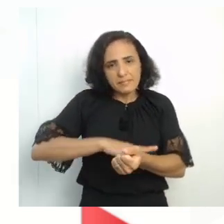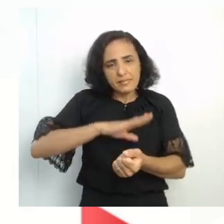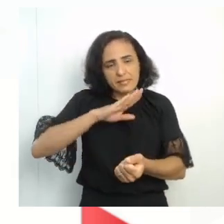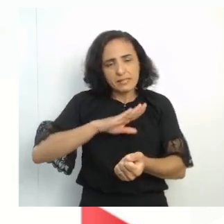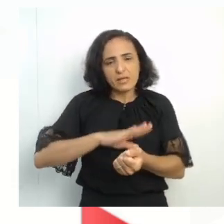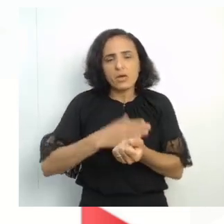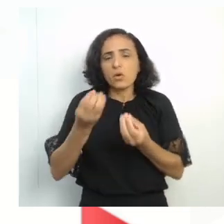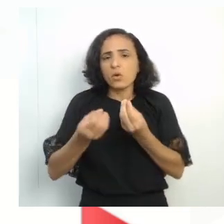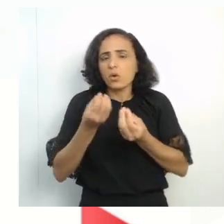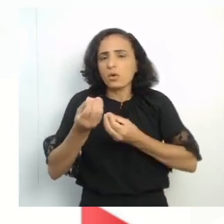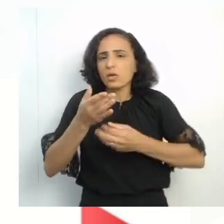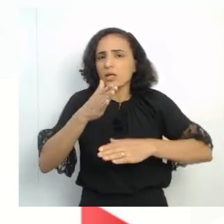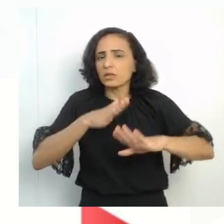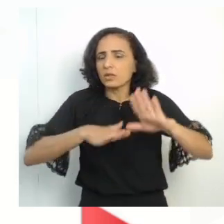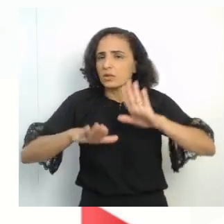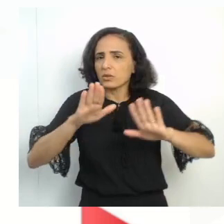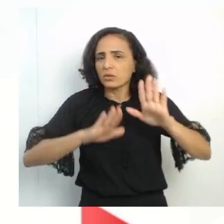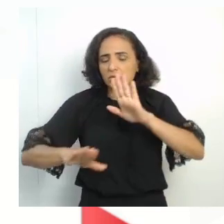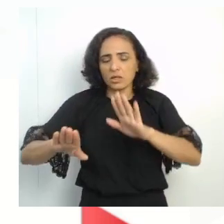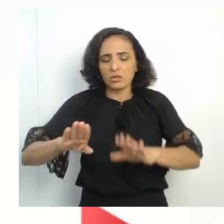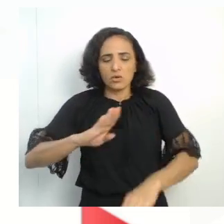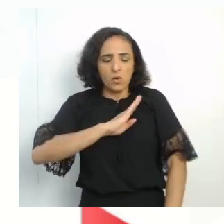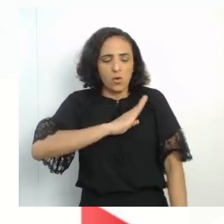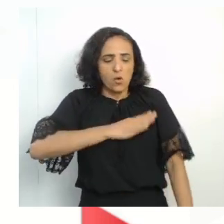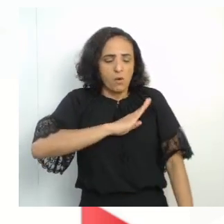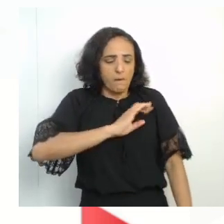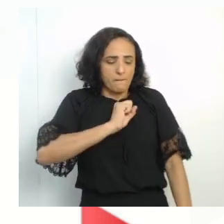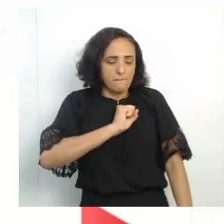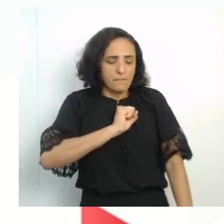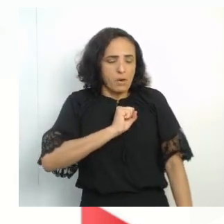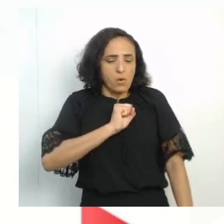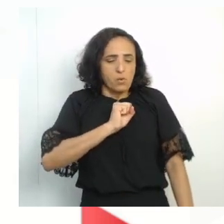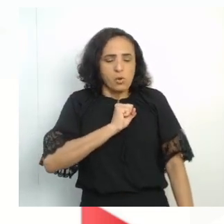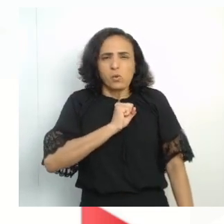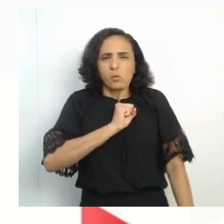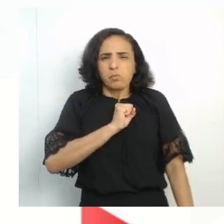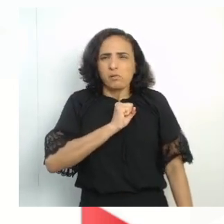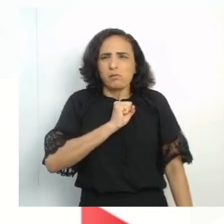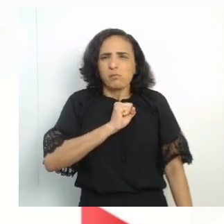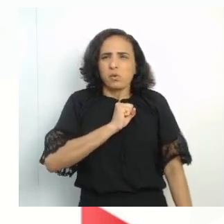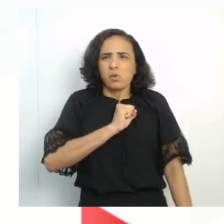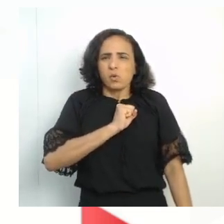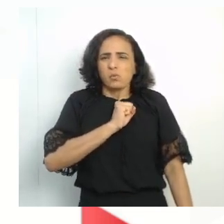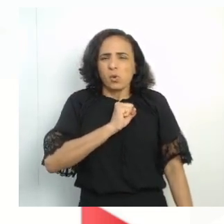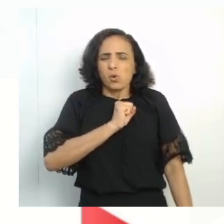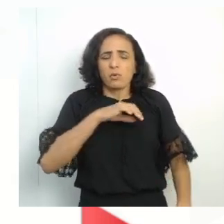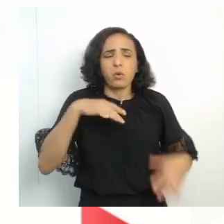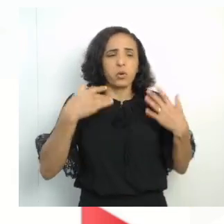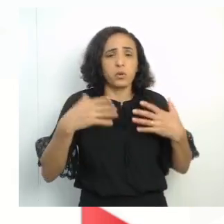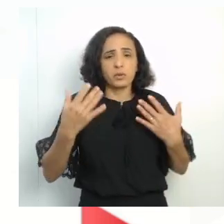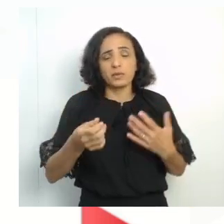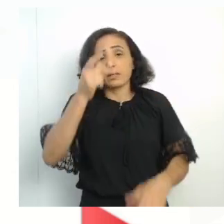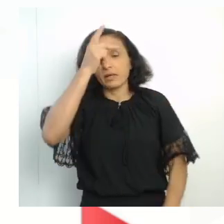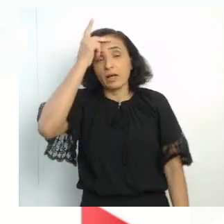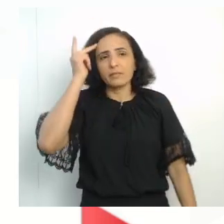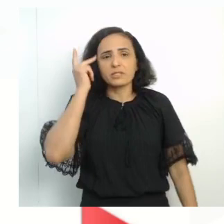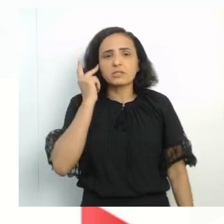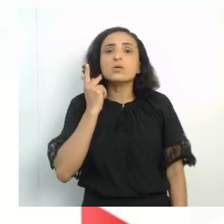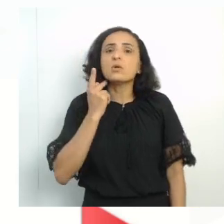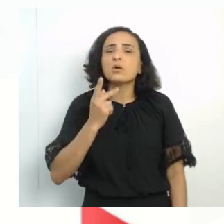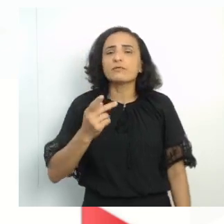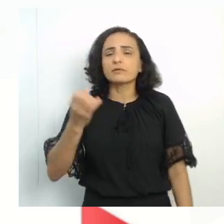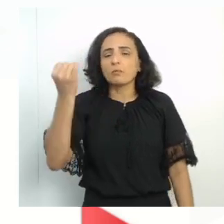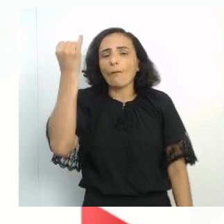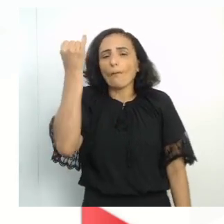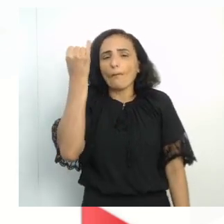a frequência cardíaca, agitação e também perda de peso. Se tratando da maconha,